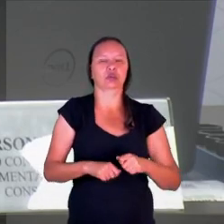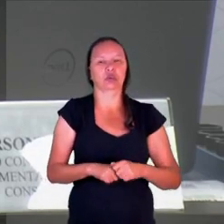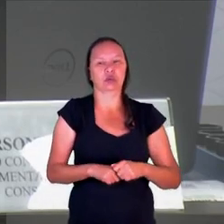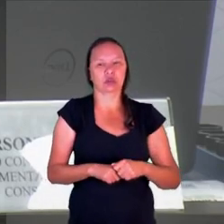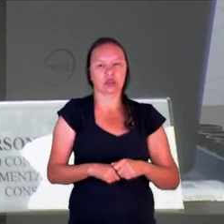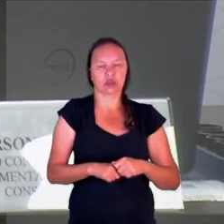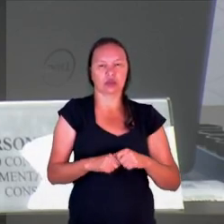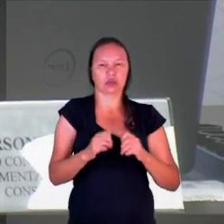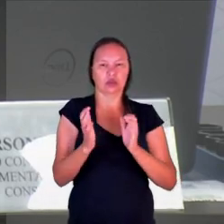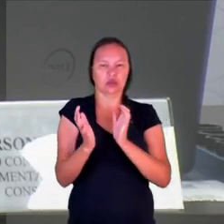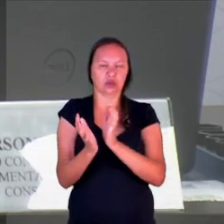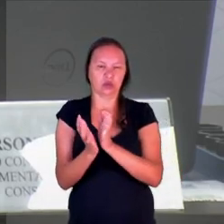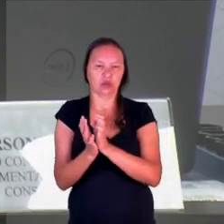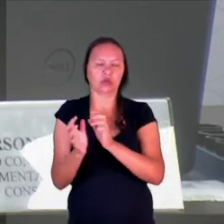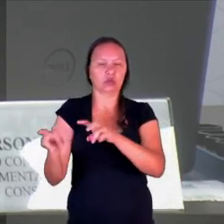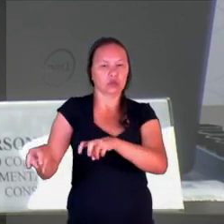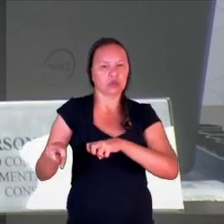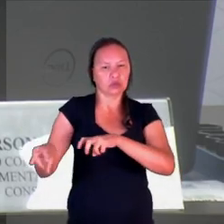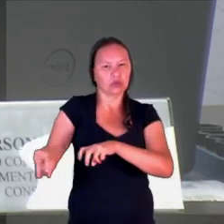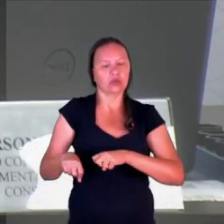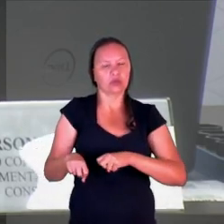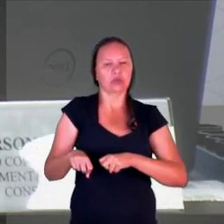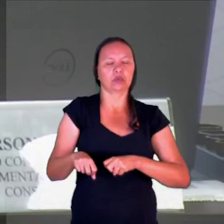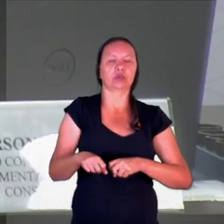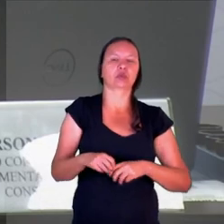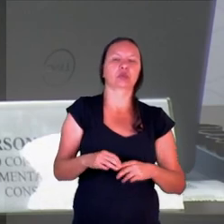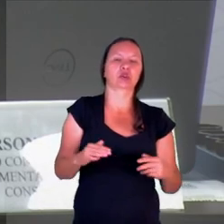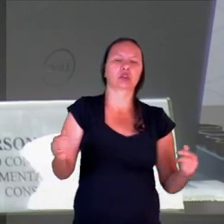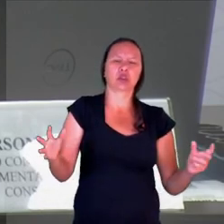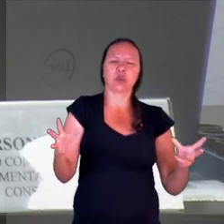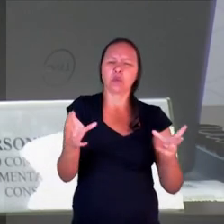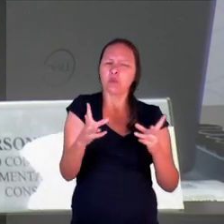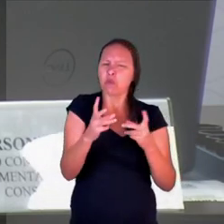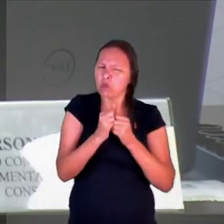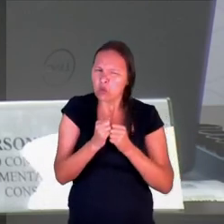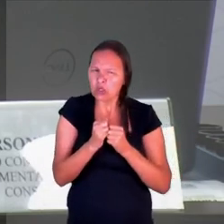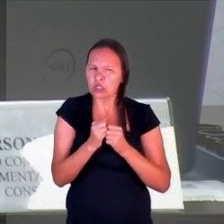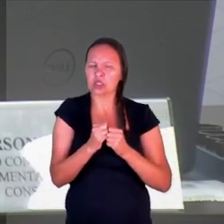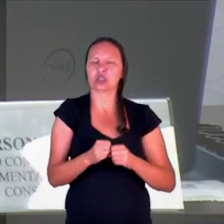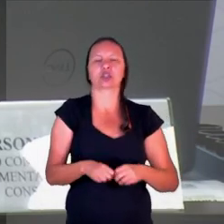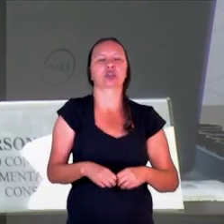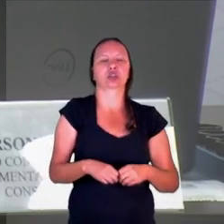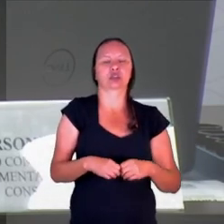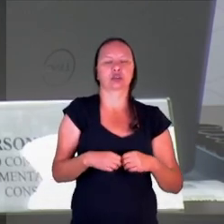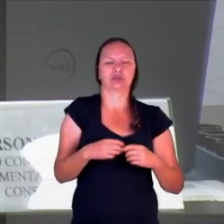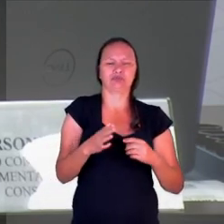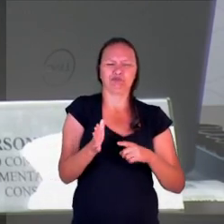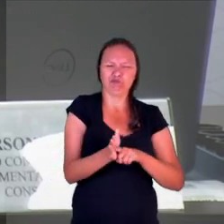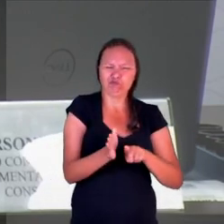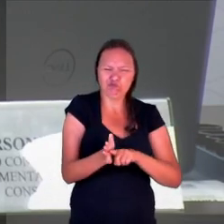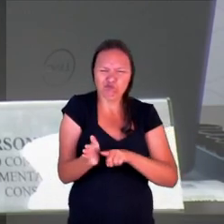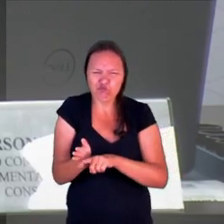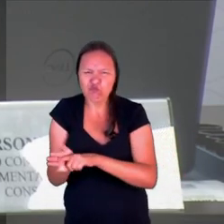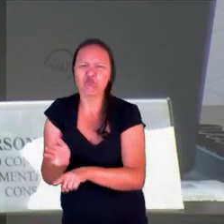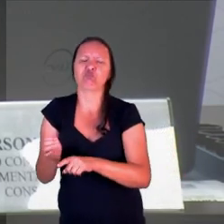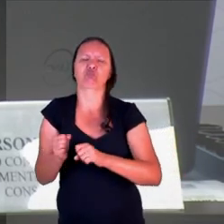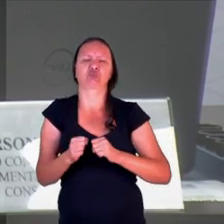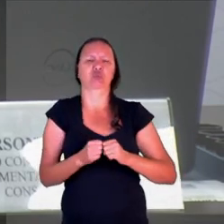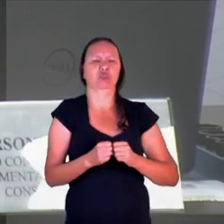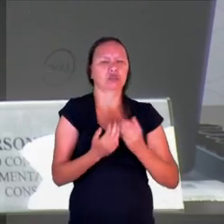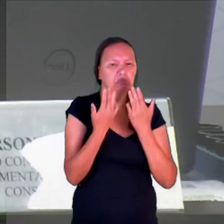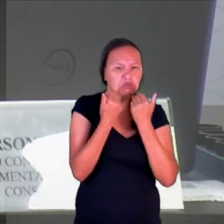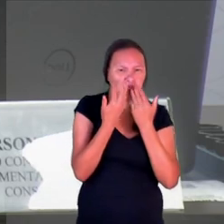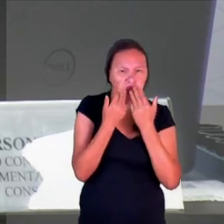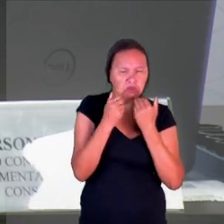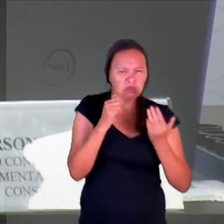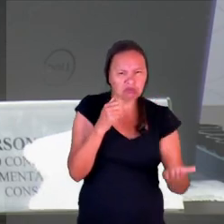significa você ter uma de ultra processados de alimentos